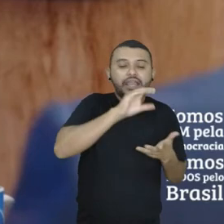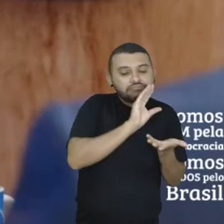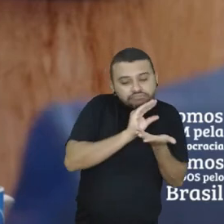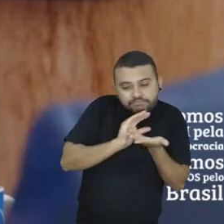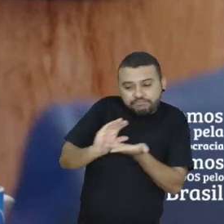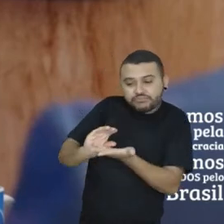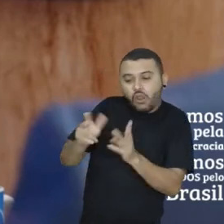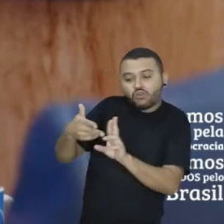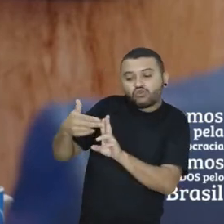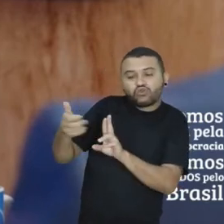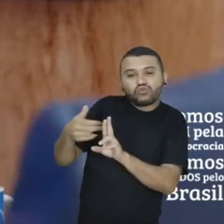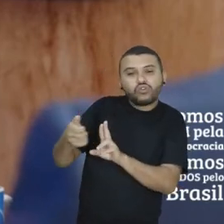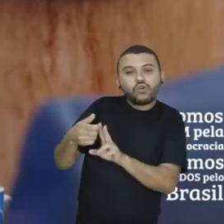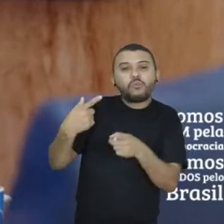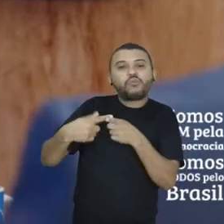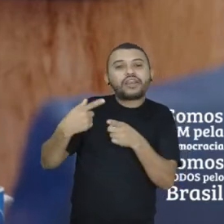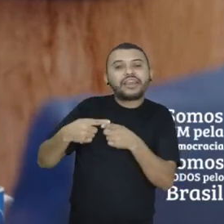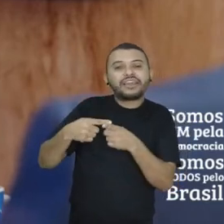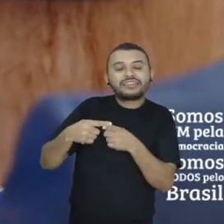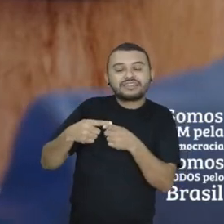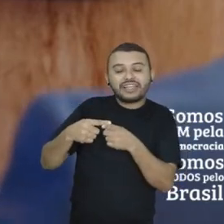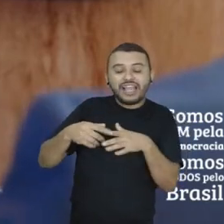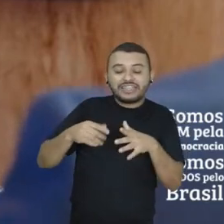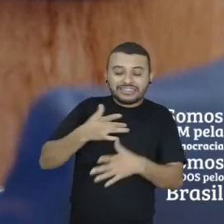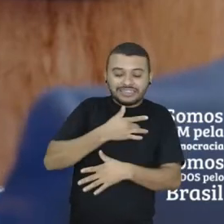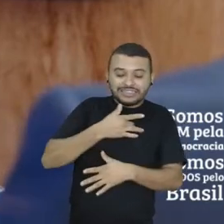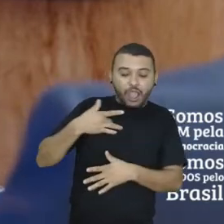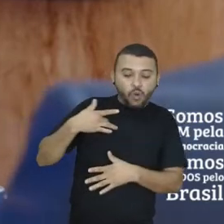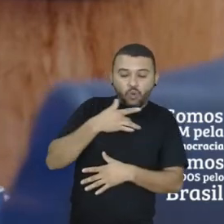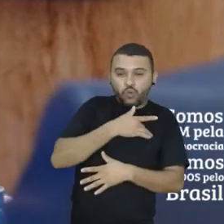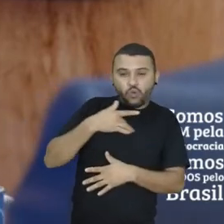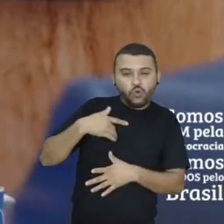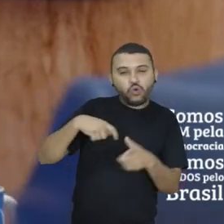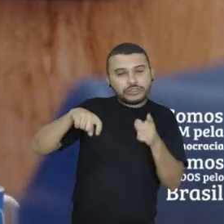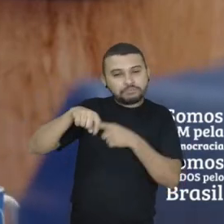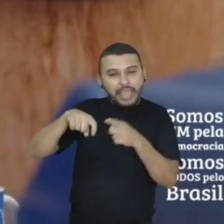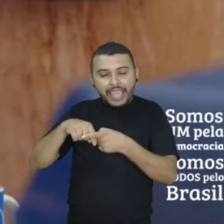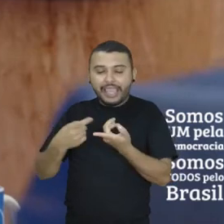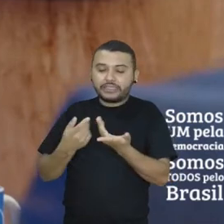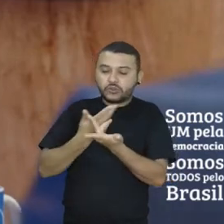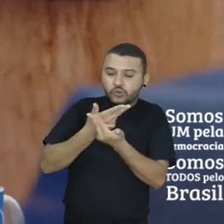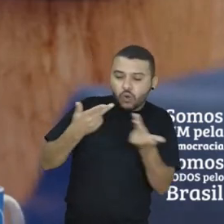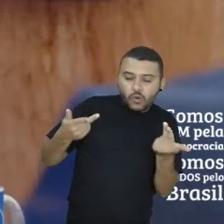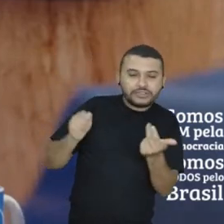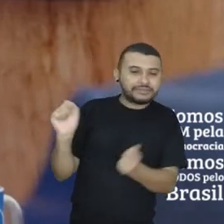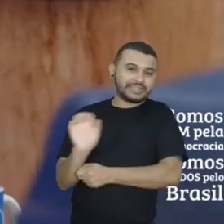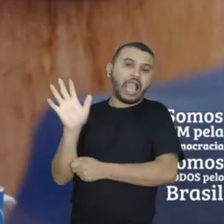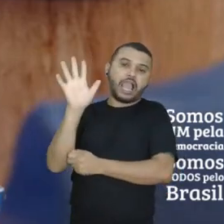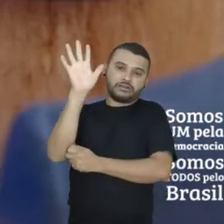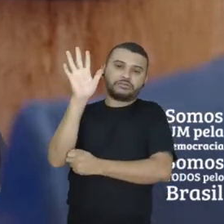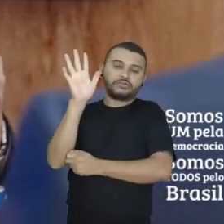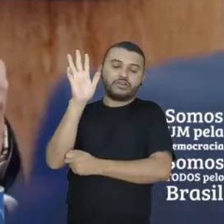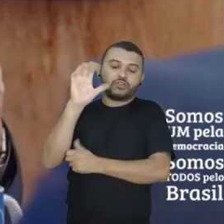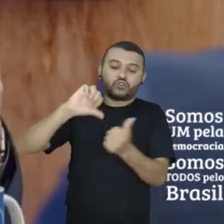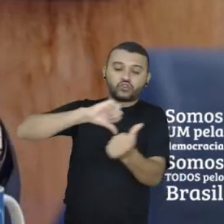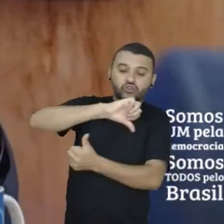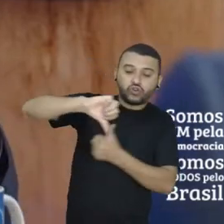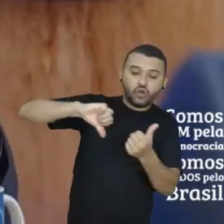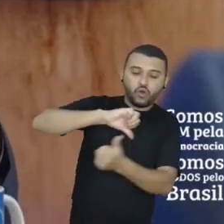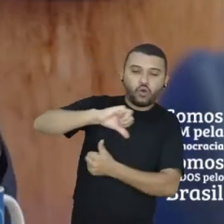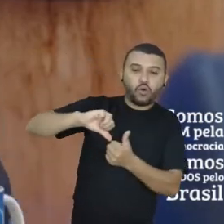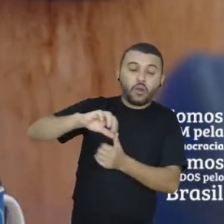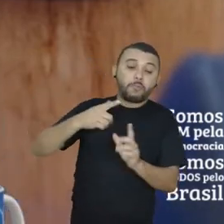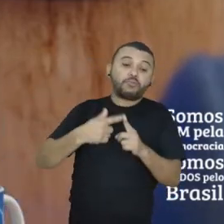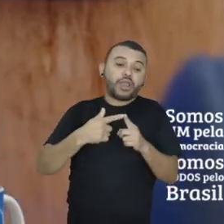quê? A saúde ficou mais cara. Mudança demográfica, população mais